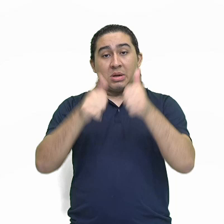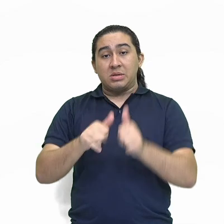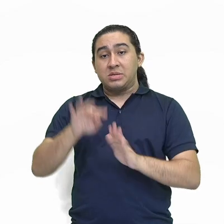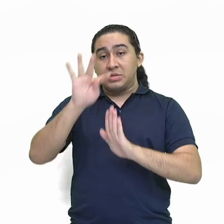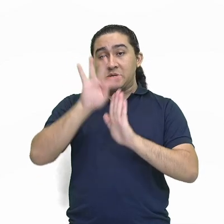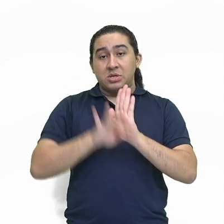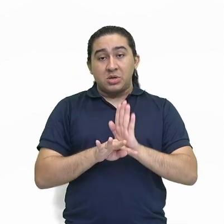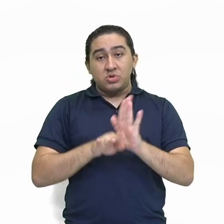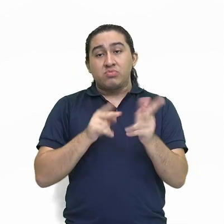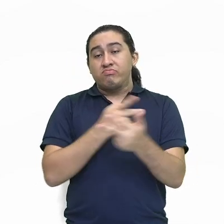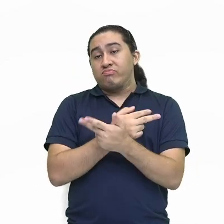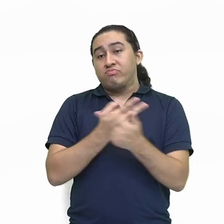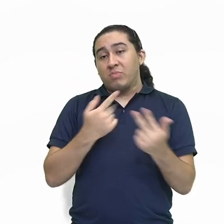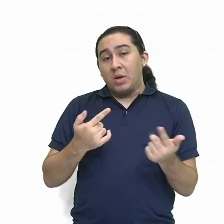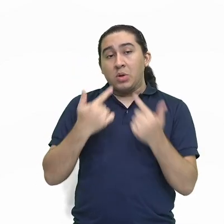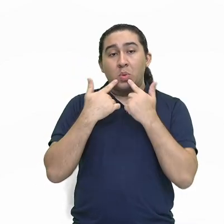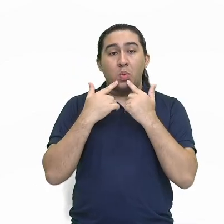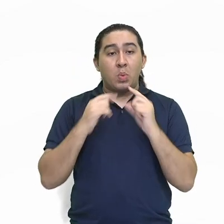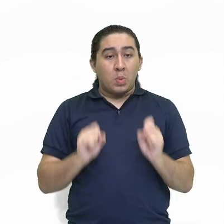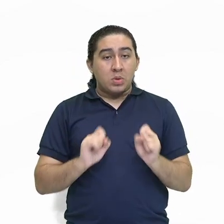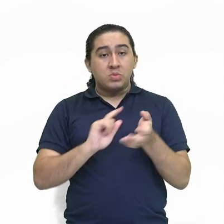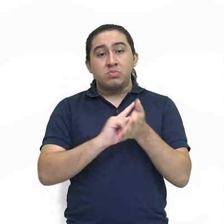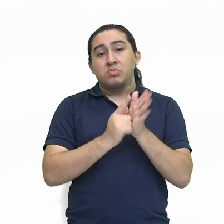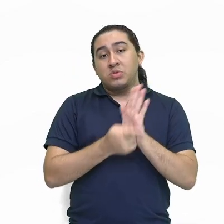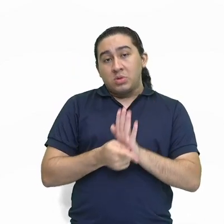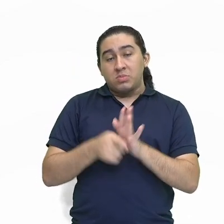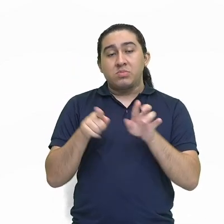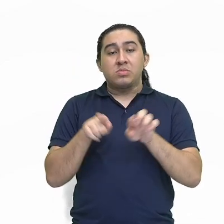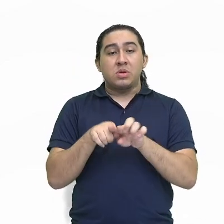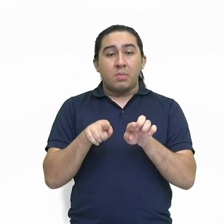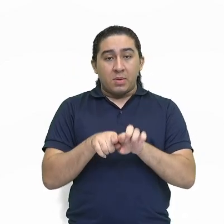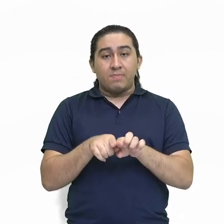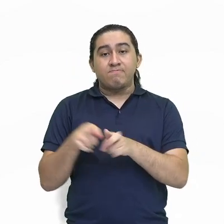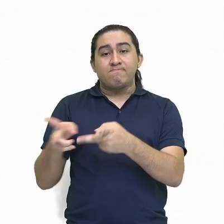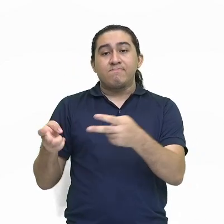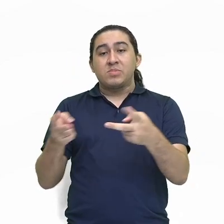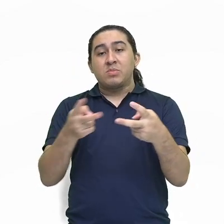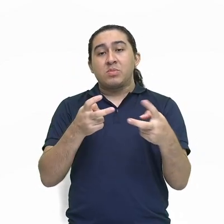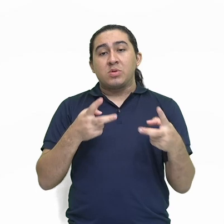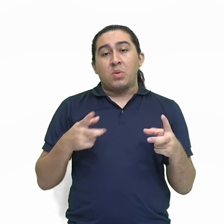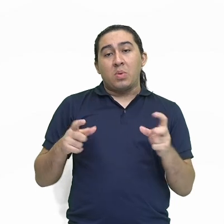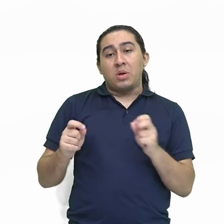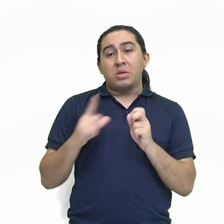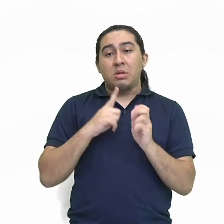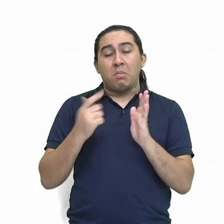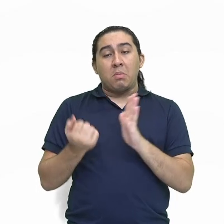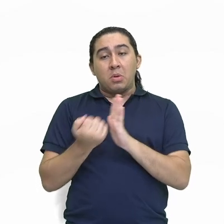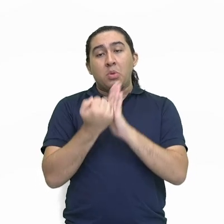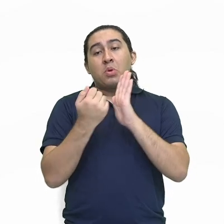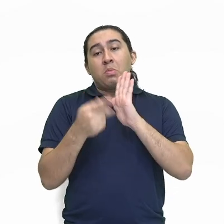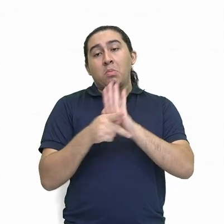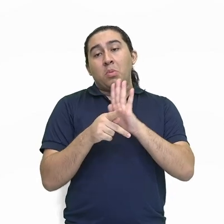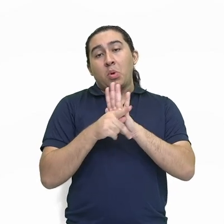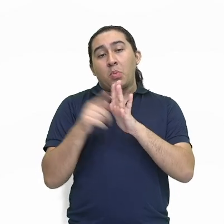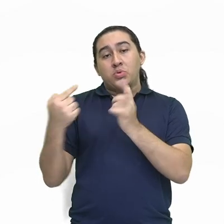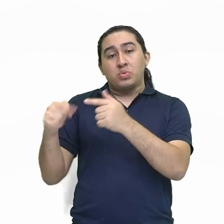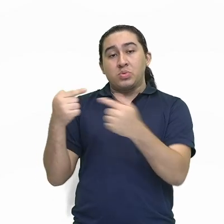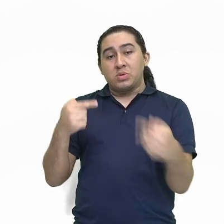leitura e análise de textos em diferentes linguagens e gêneros, na percepção dos